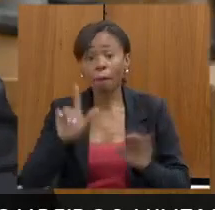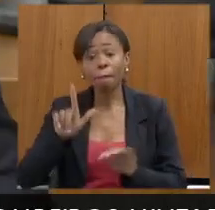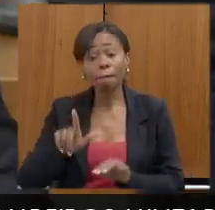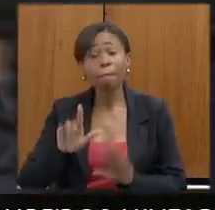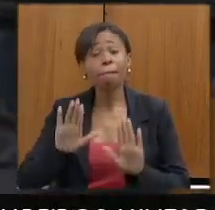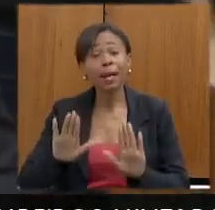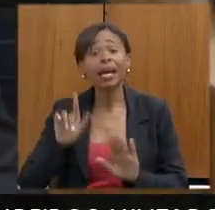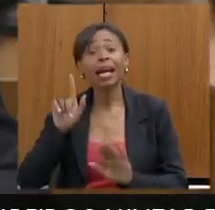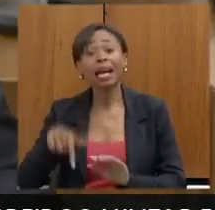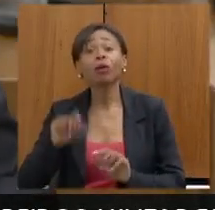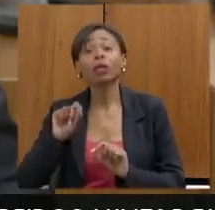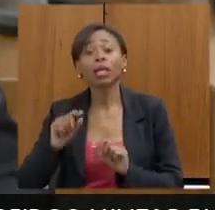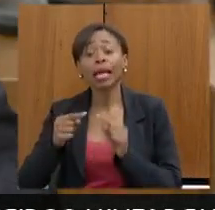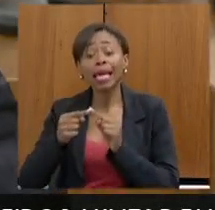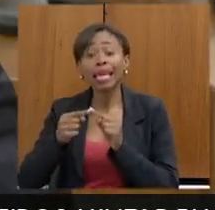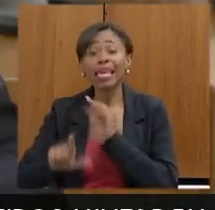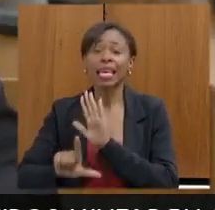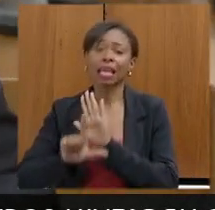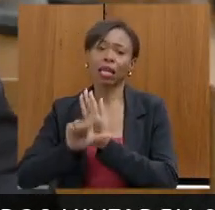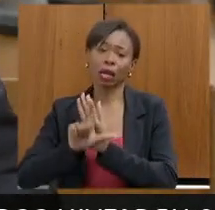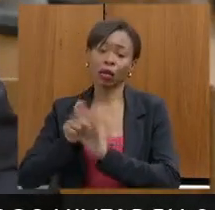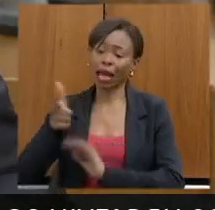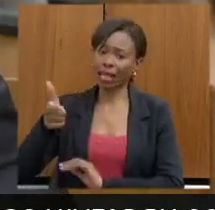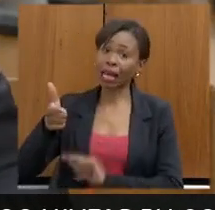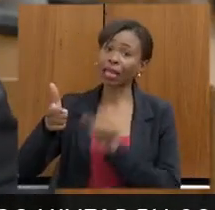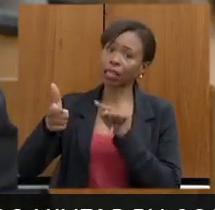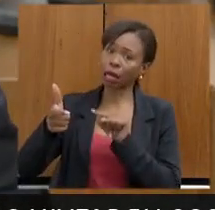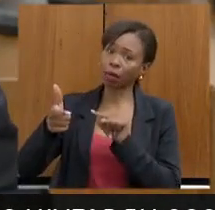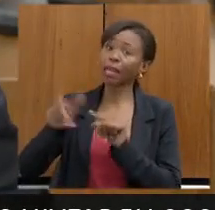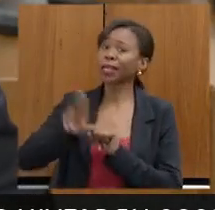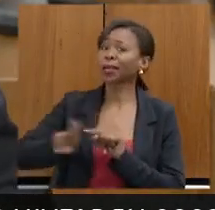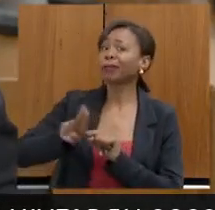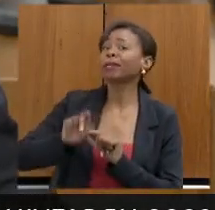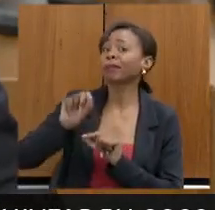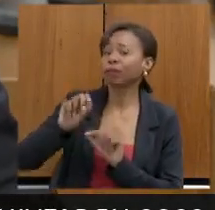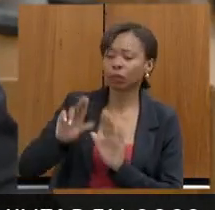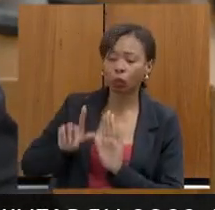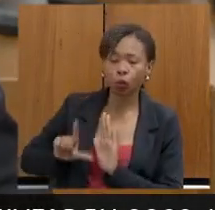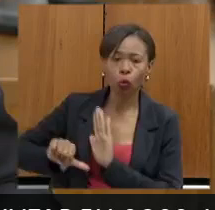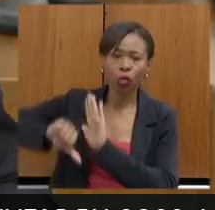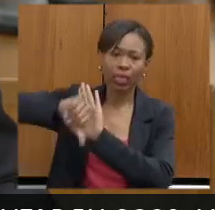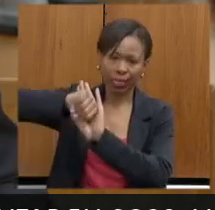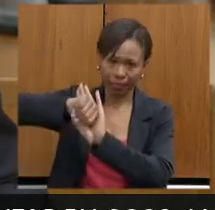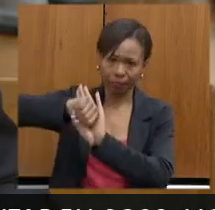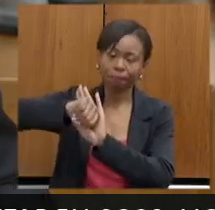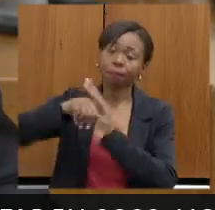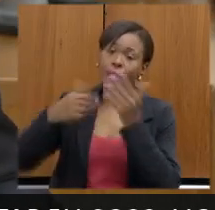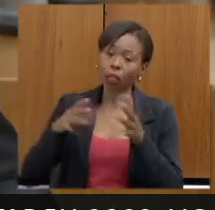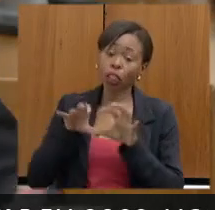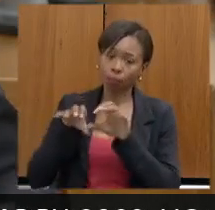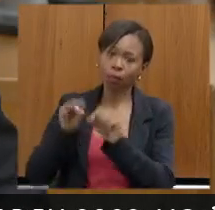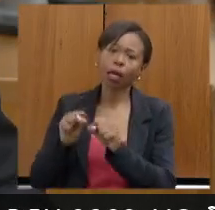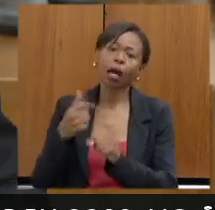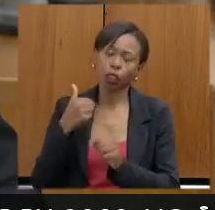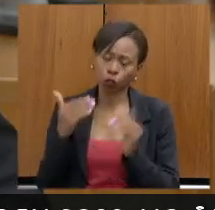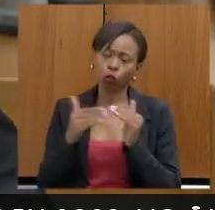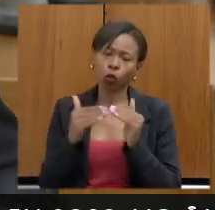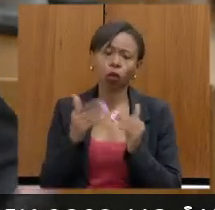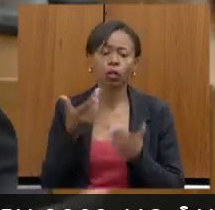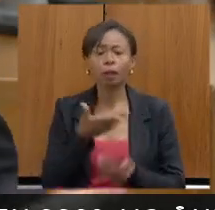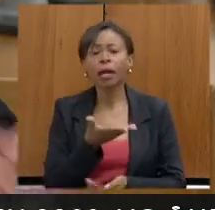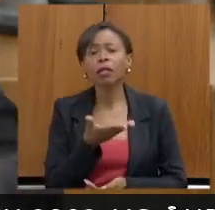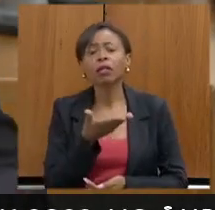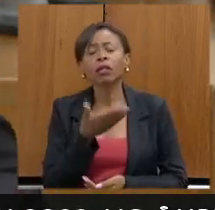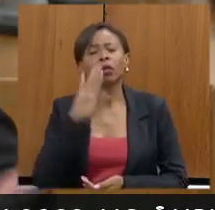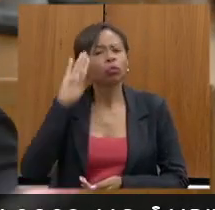Armas Ilegais que são as armas Ilegais que são utilizados para poder fazer crimes né é o que ele entendeu um pouquinho mais a visão aí do comandante-geral